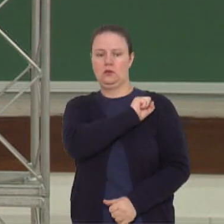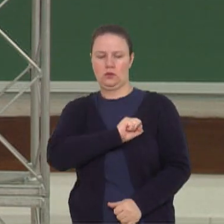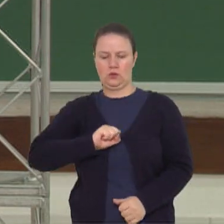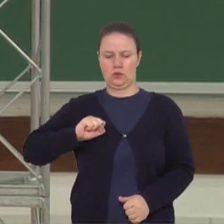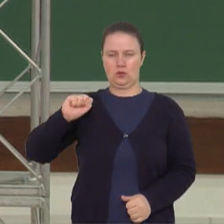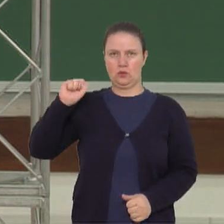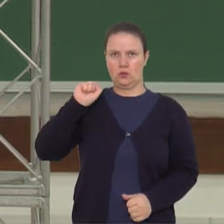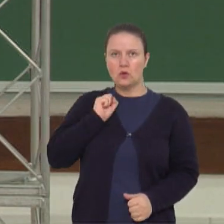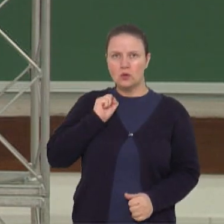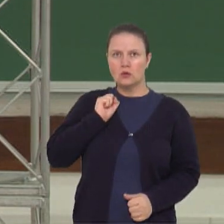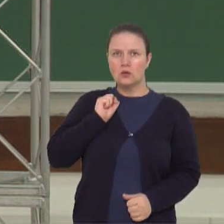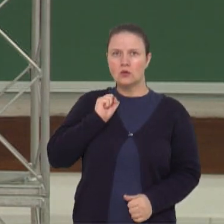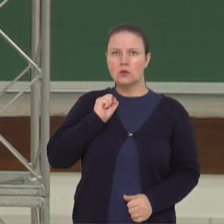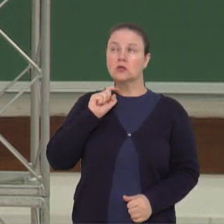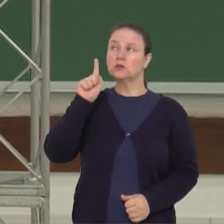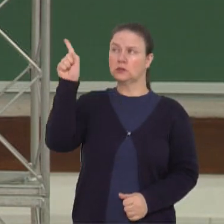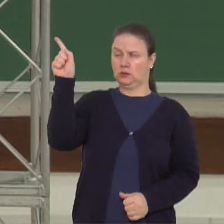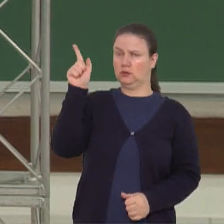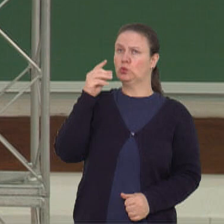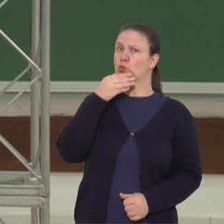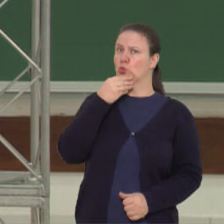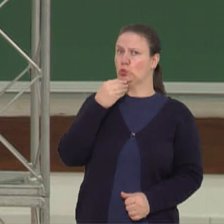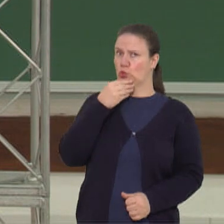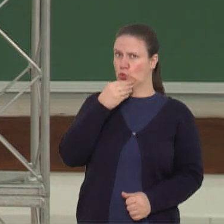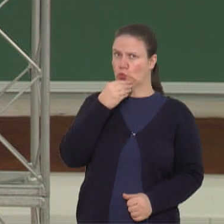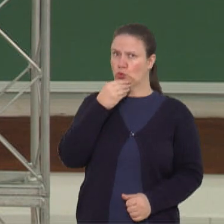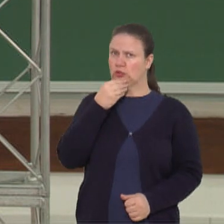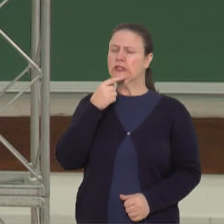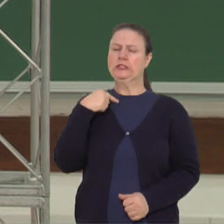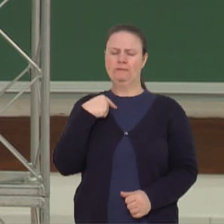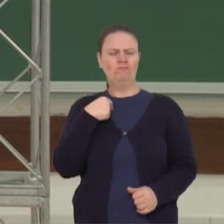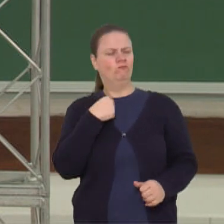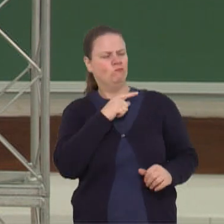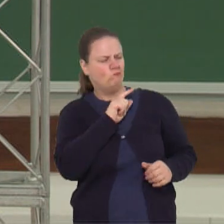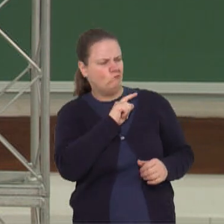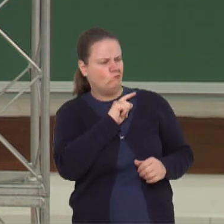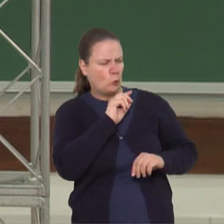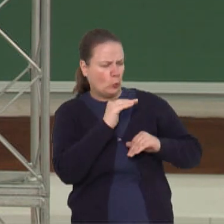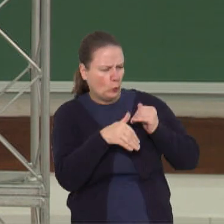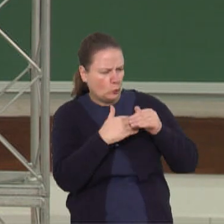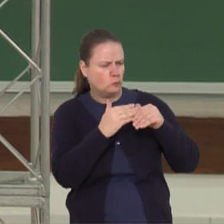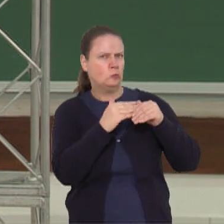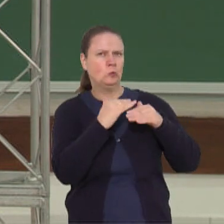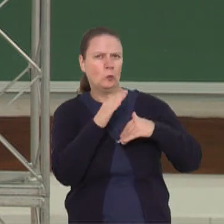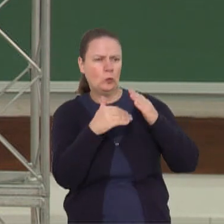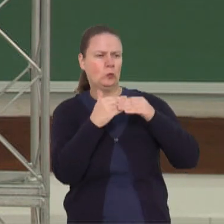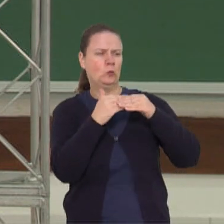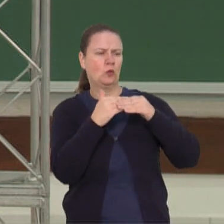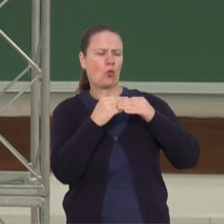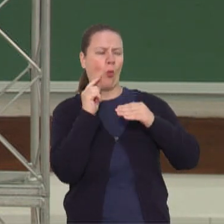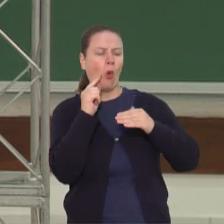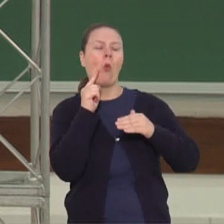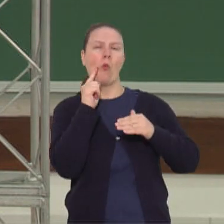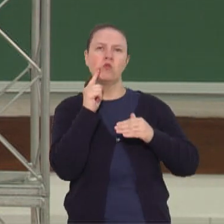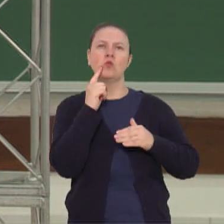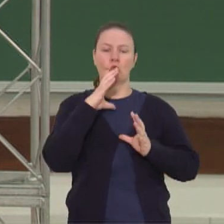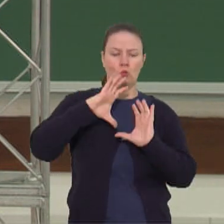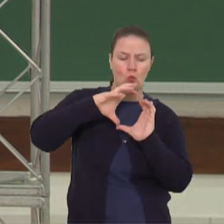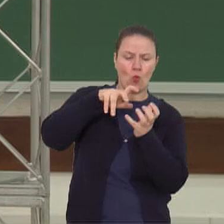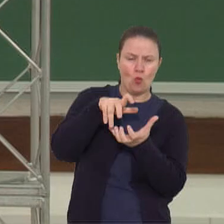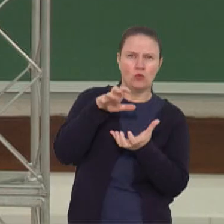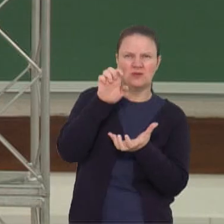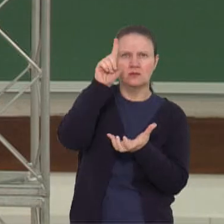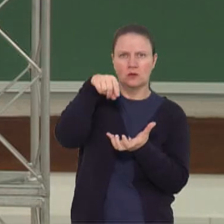vai apostar para explicar todo esse desenvolvimento de que o mundo é movimento, o mundo